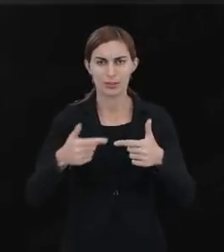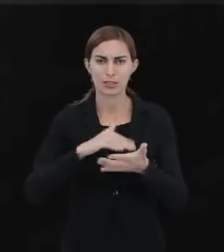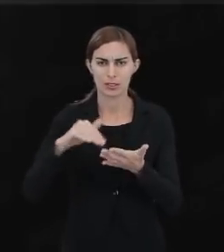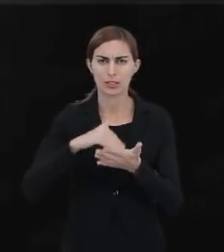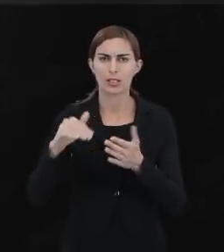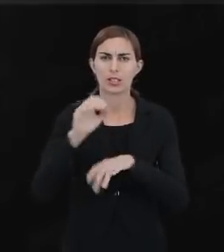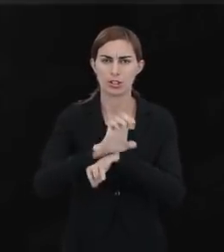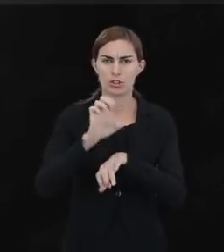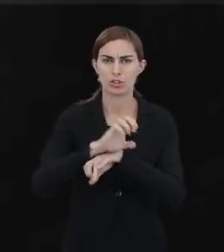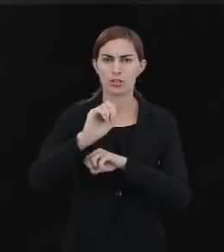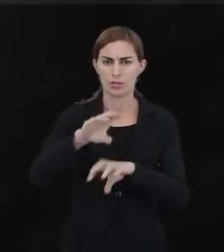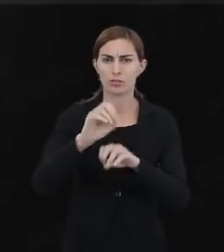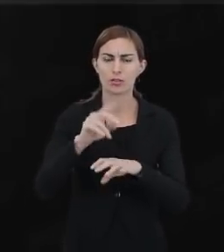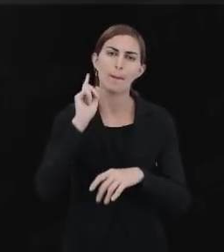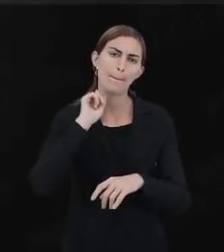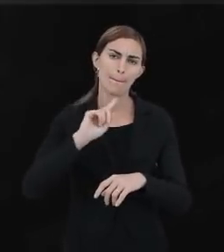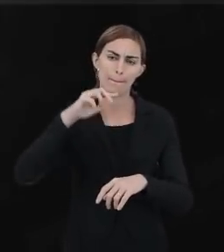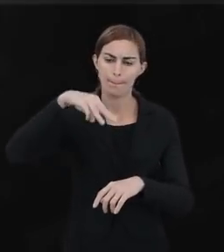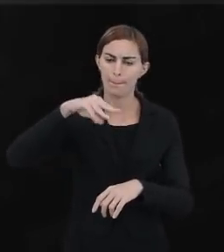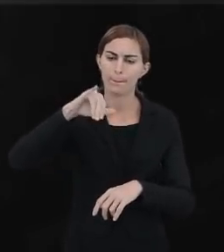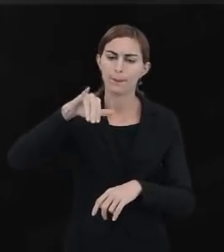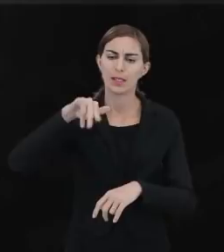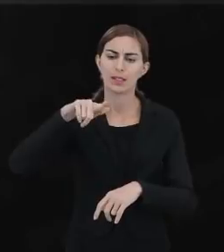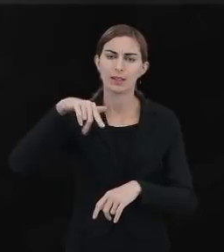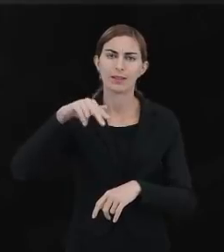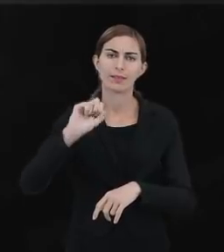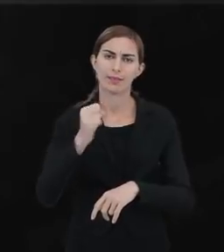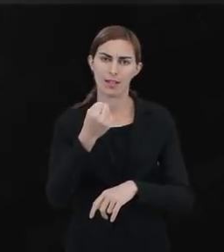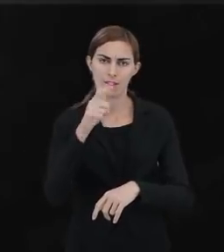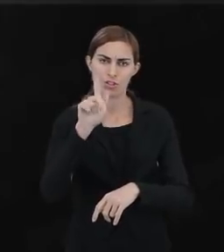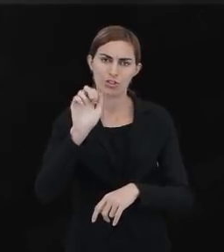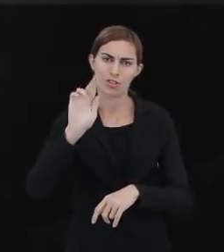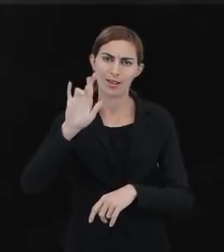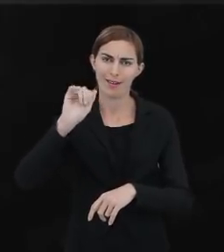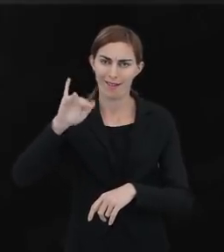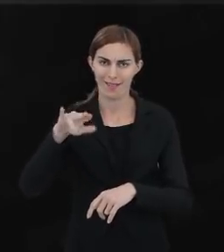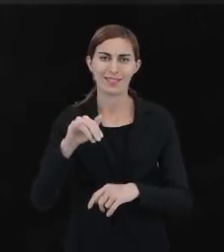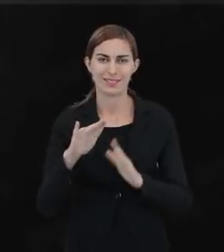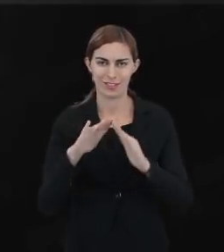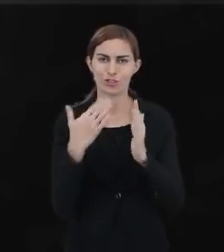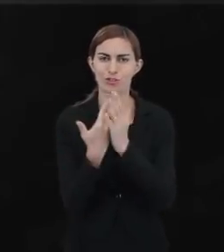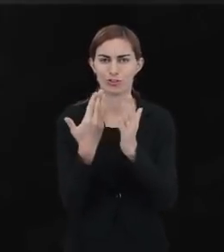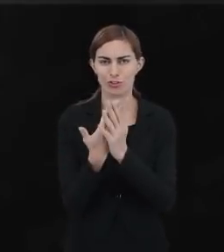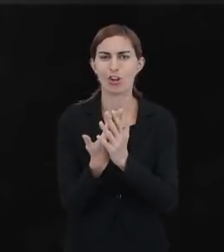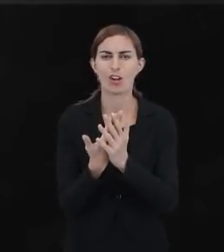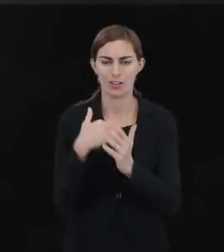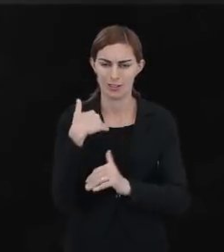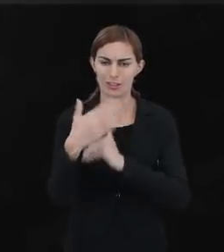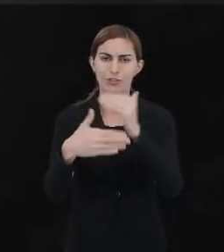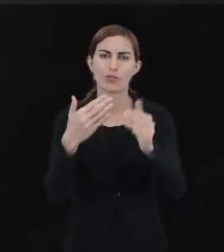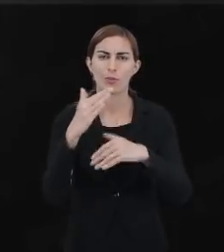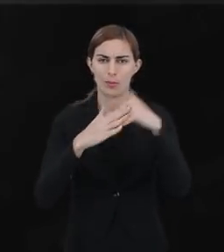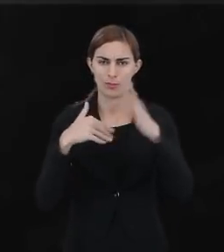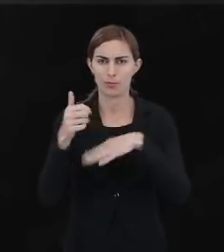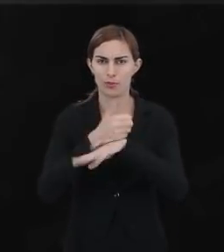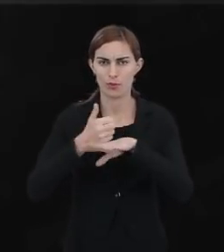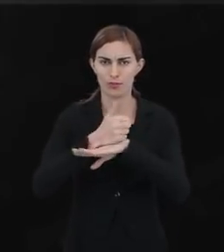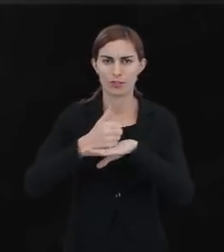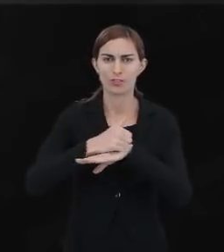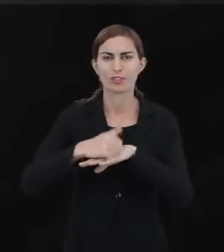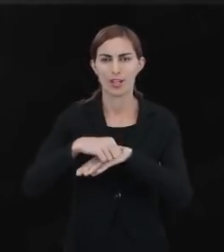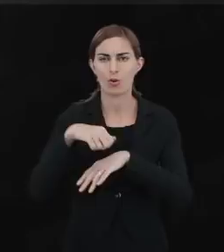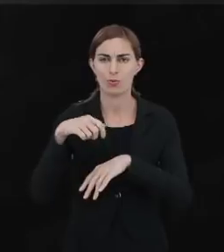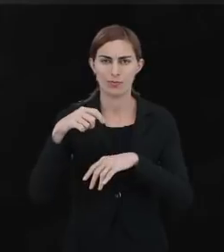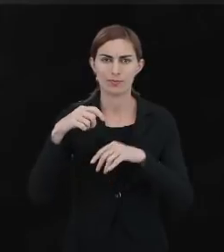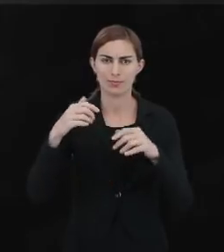de estado de educação de minas gerais idealizada pela magistrada a escola de formação e desenvolvimento profissional de educadores